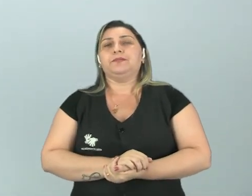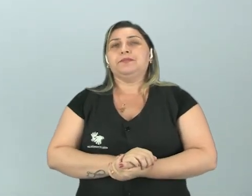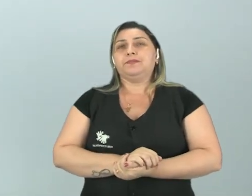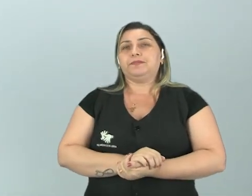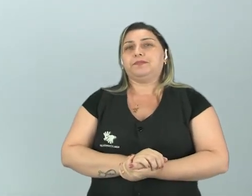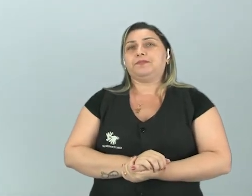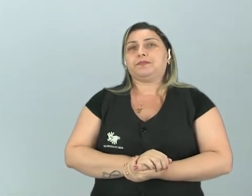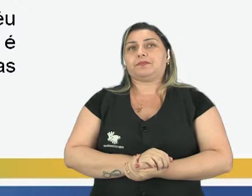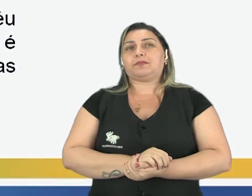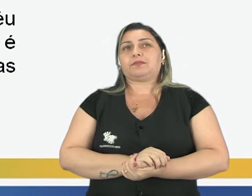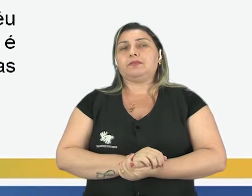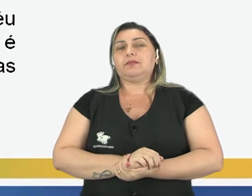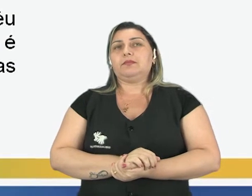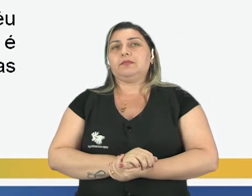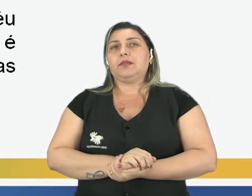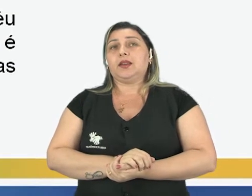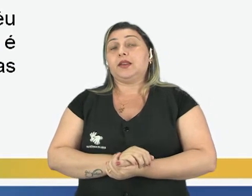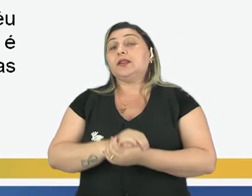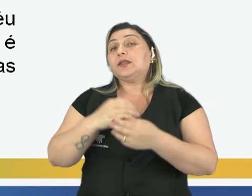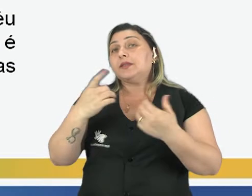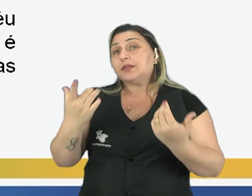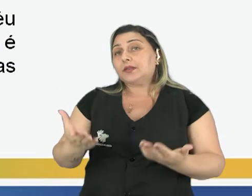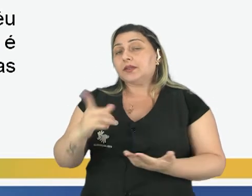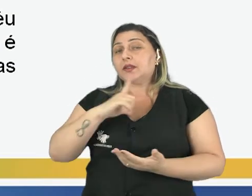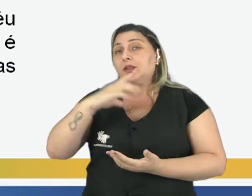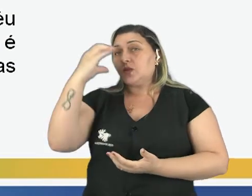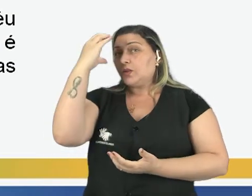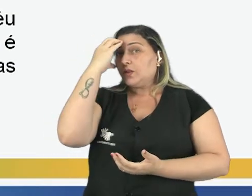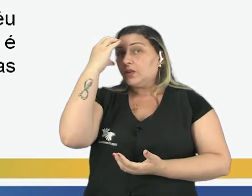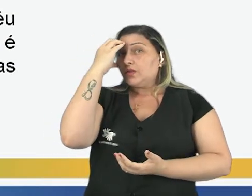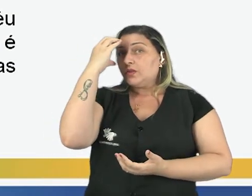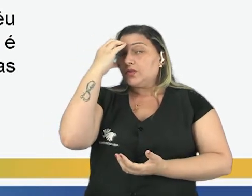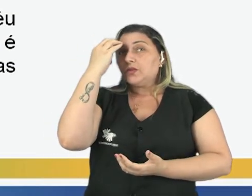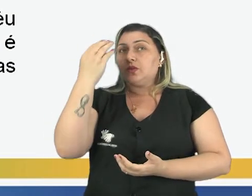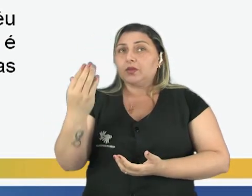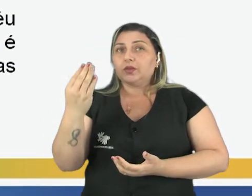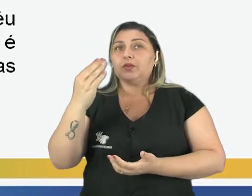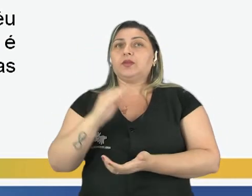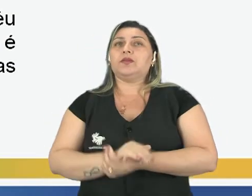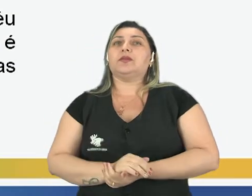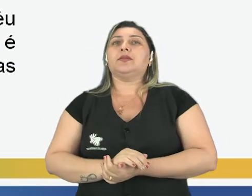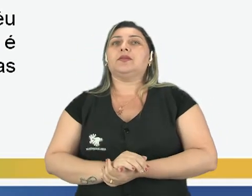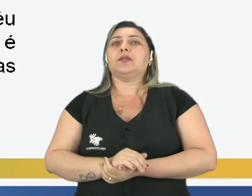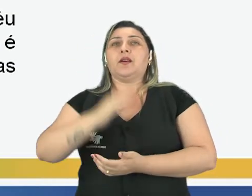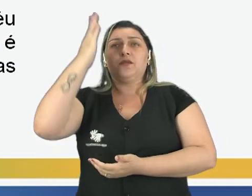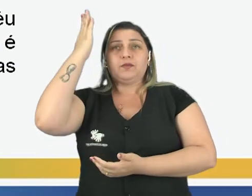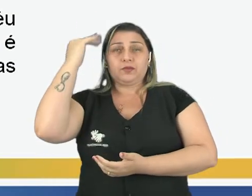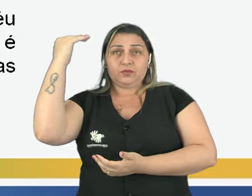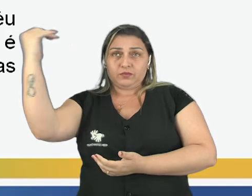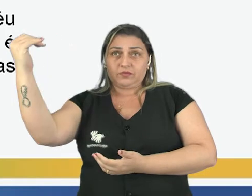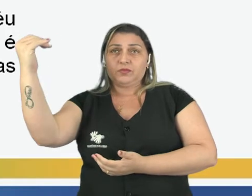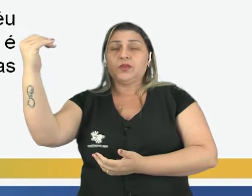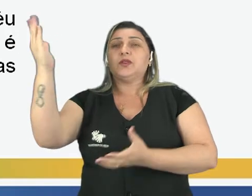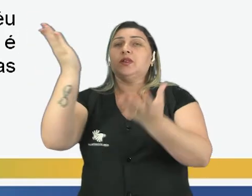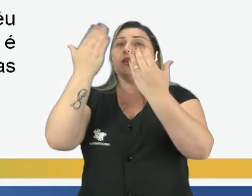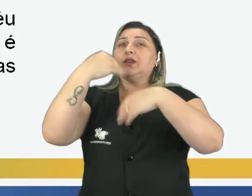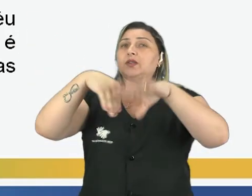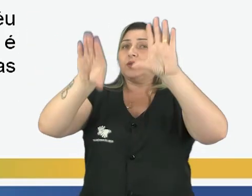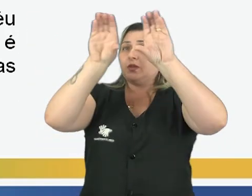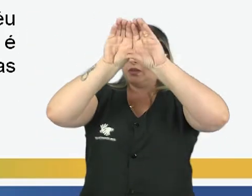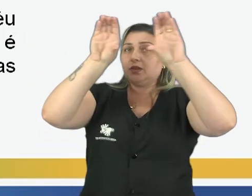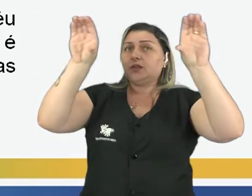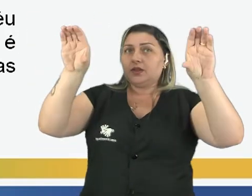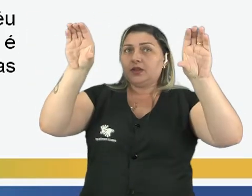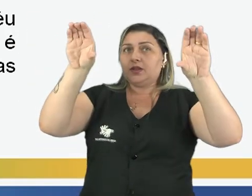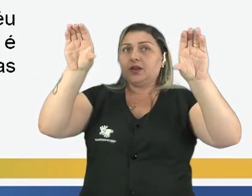suas observações. E temos a de Cruzeiro do Sul. É uma das formações mais conhecidas